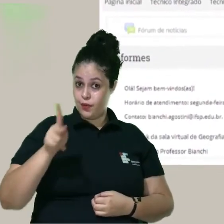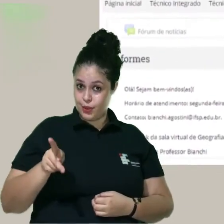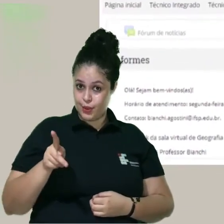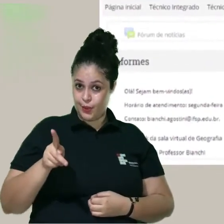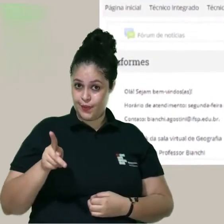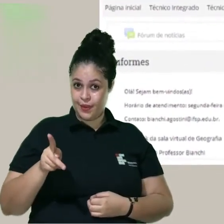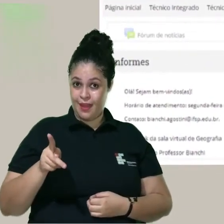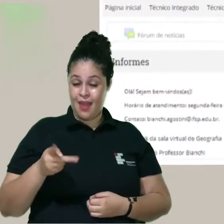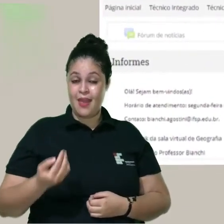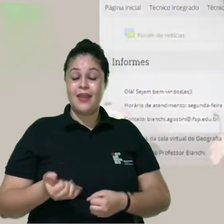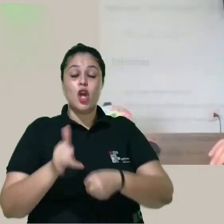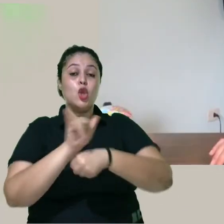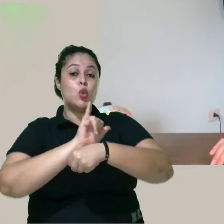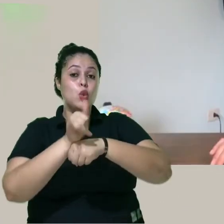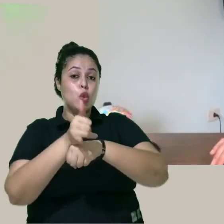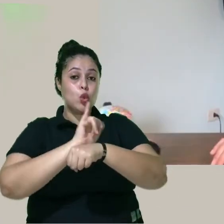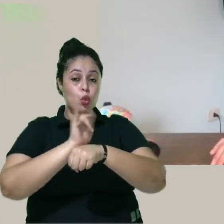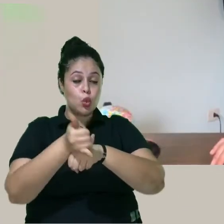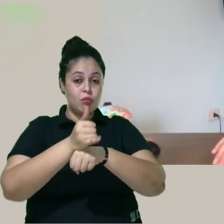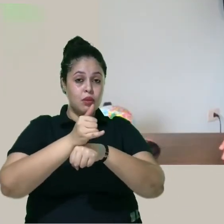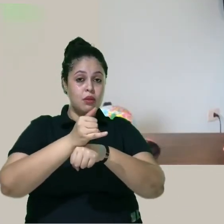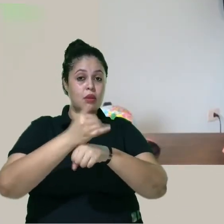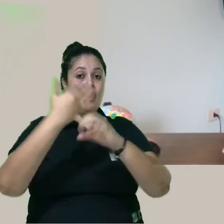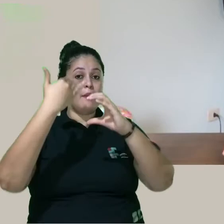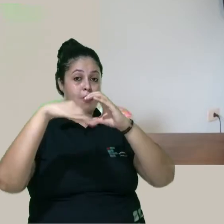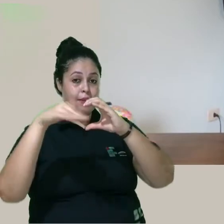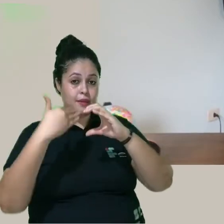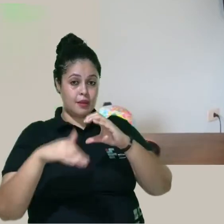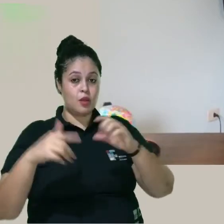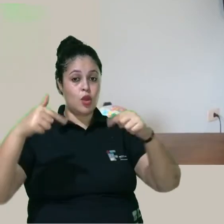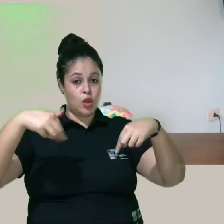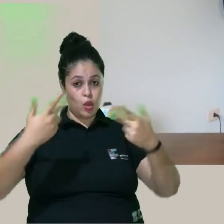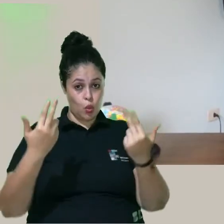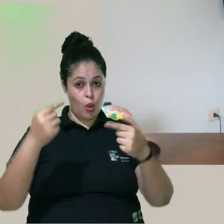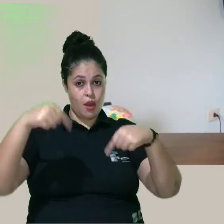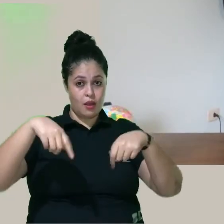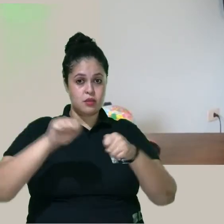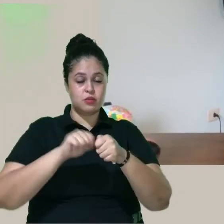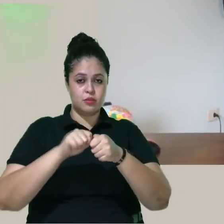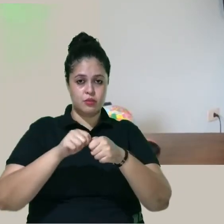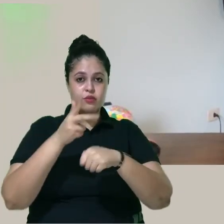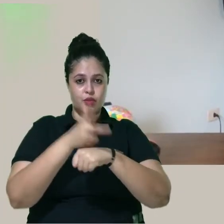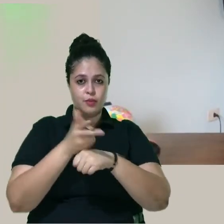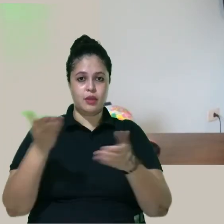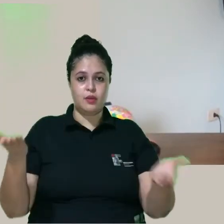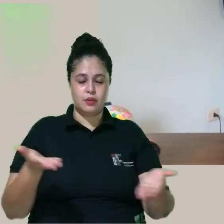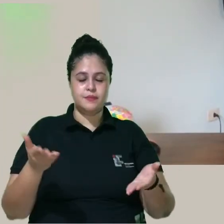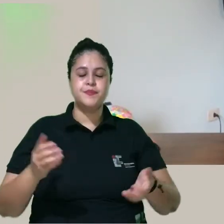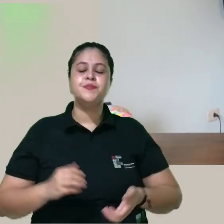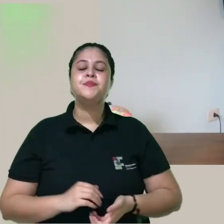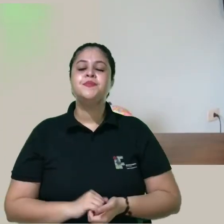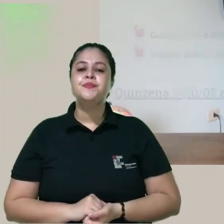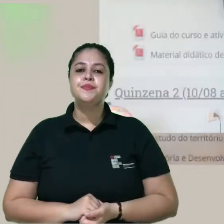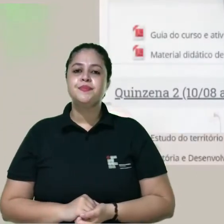videoaulas estarão sendo postadas, né? Como esta agora que eu estou fazendo para vocês.